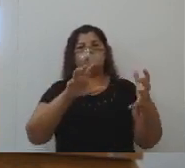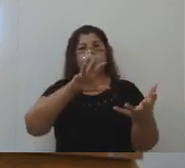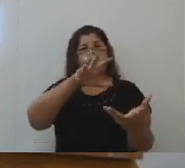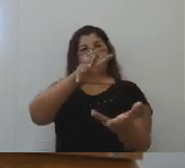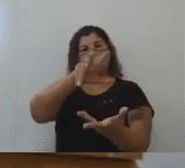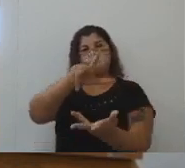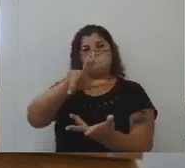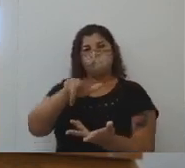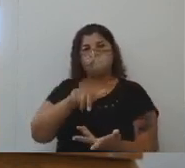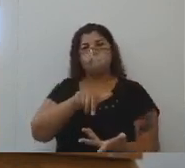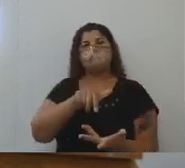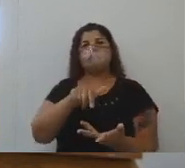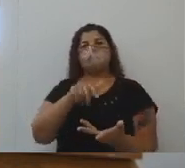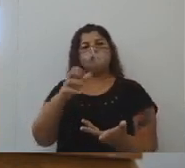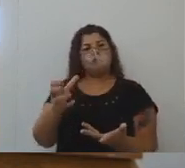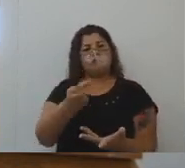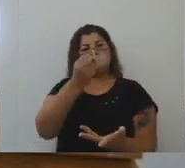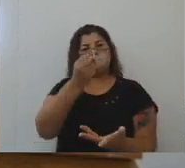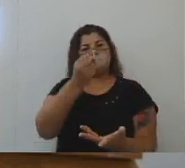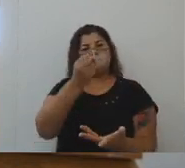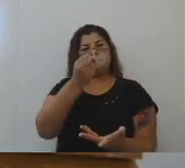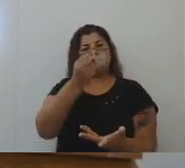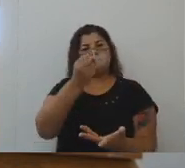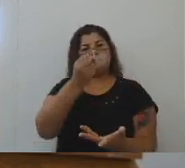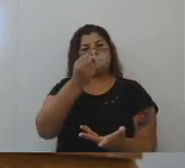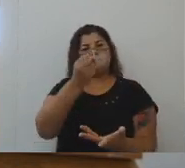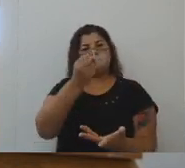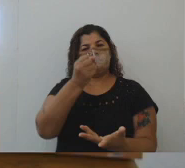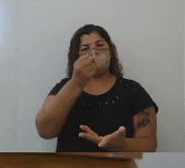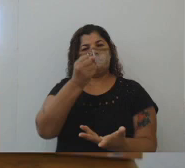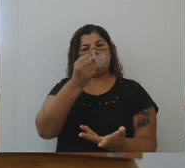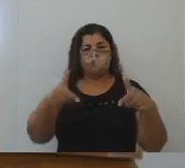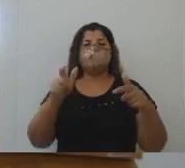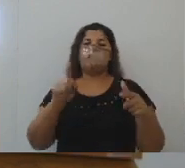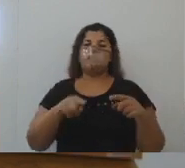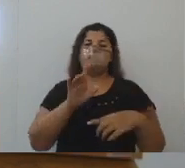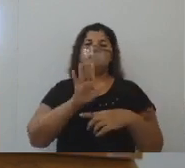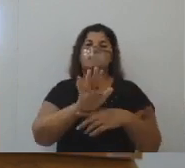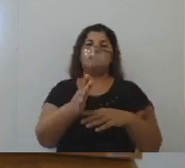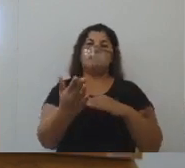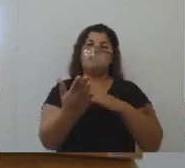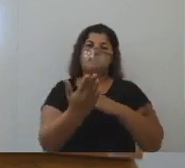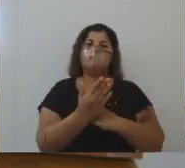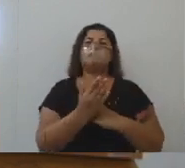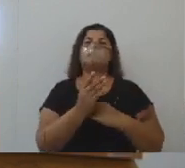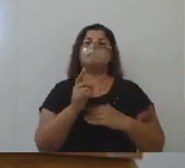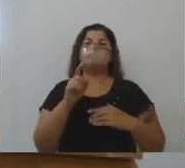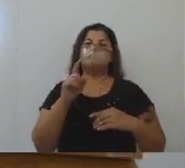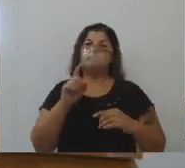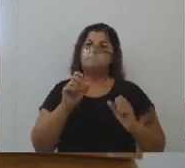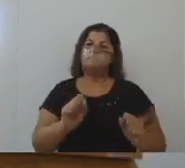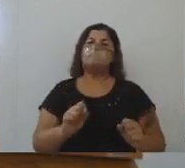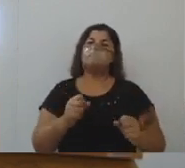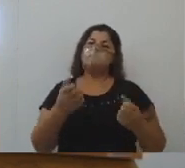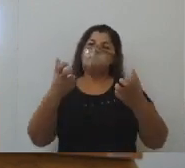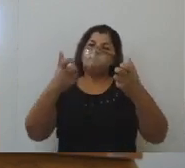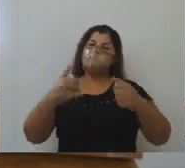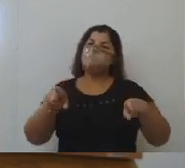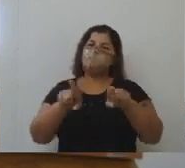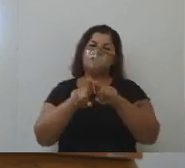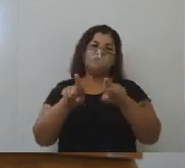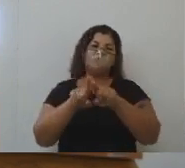a gente está lutando pela vida do mundo inteiro. Isso é solidariedade e isso ele pode ser explicado